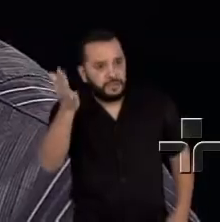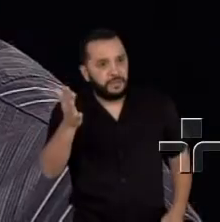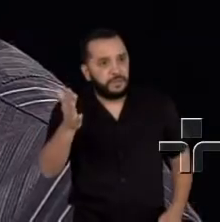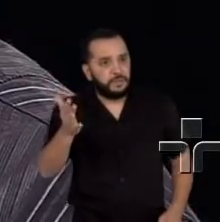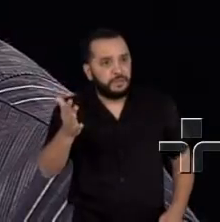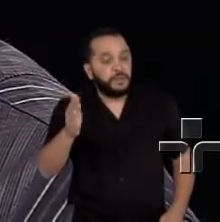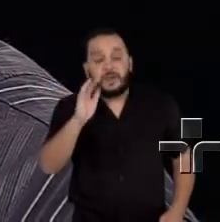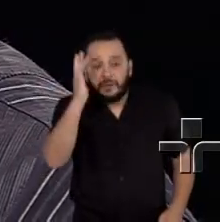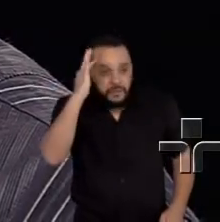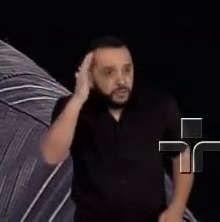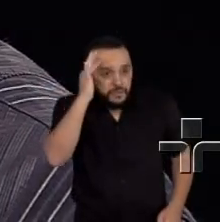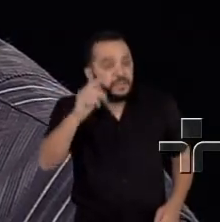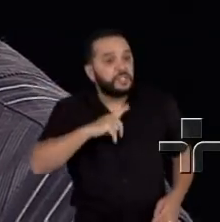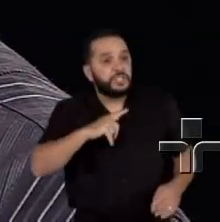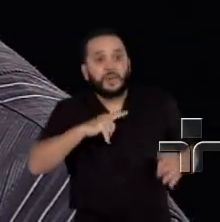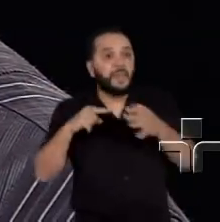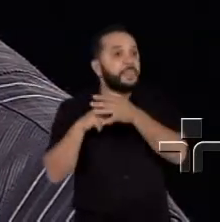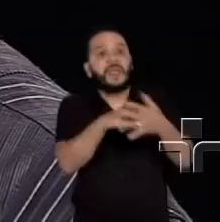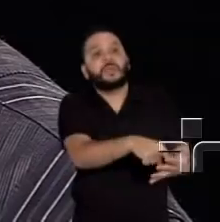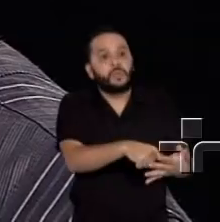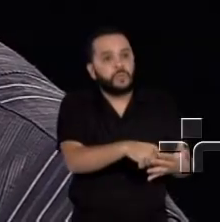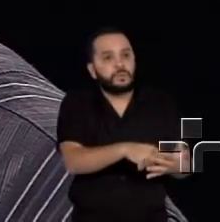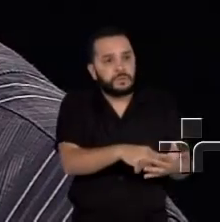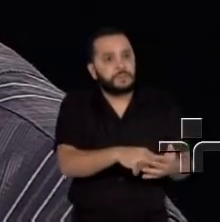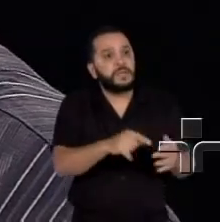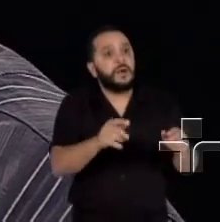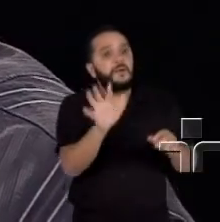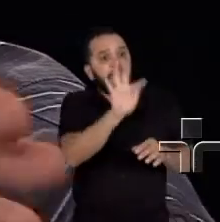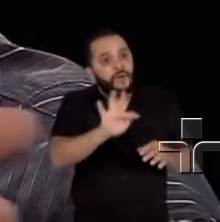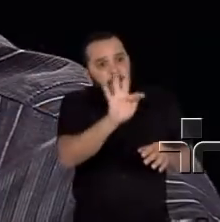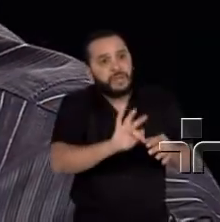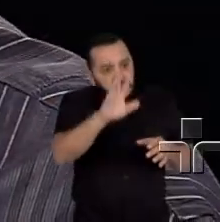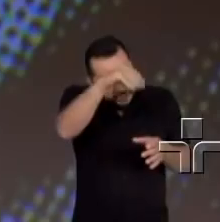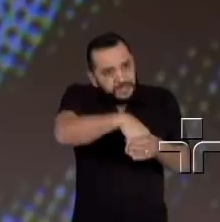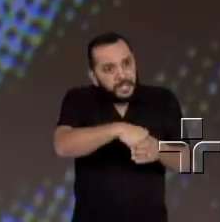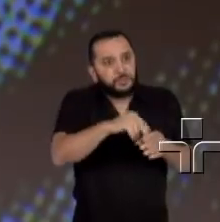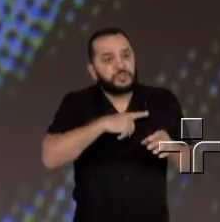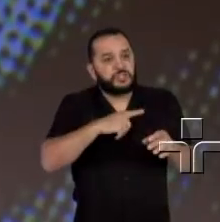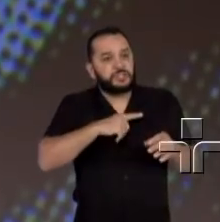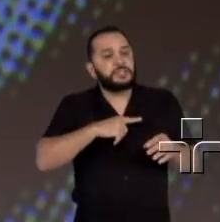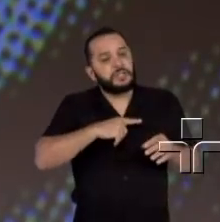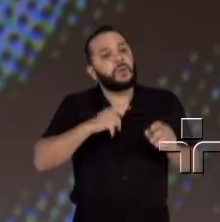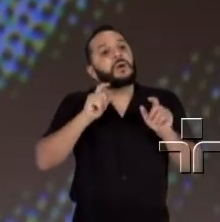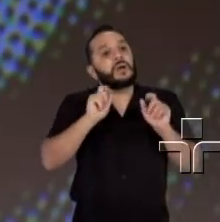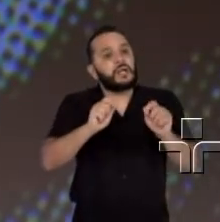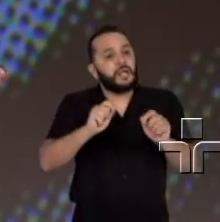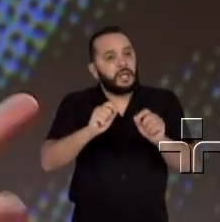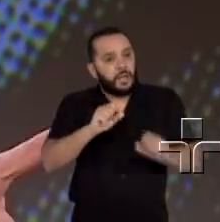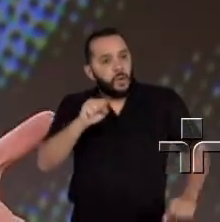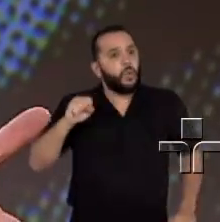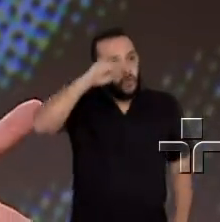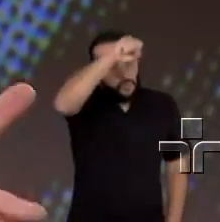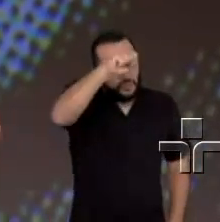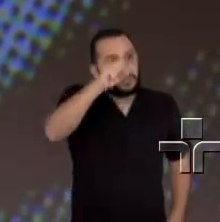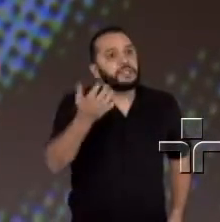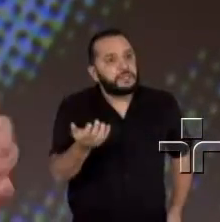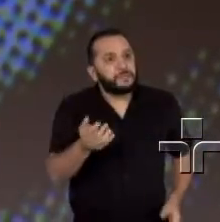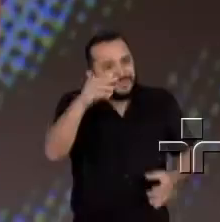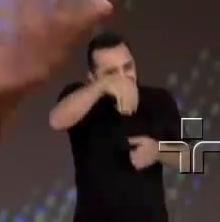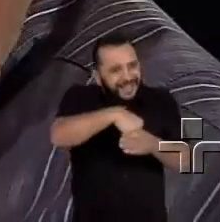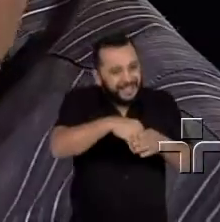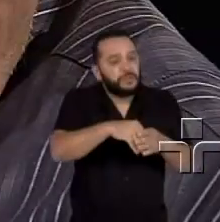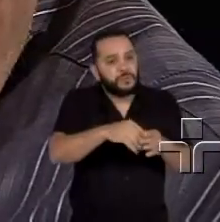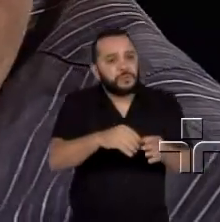de que havia uma célula comunista na época na faculdade de filosofia e os professores da faculdade de filosofia foram todos presos